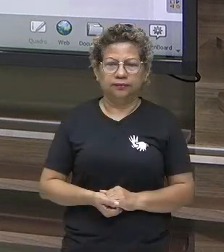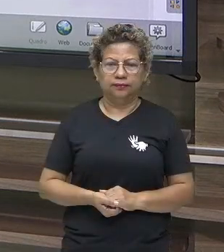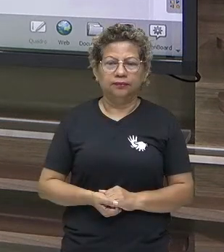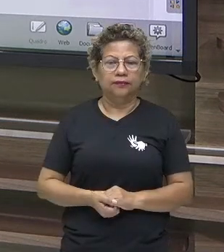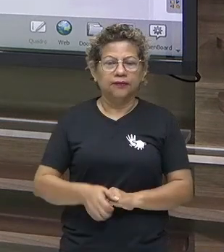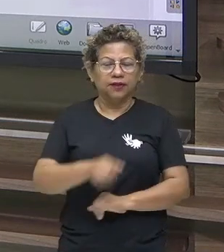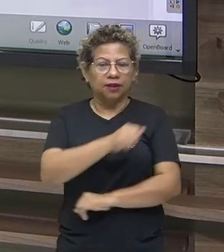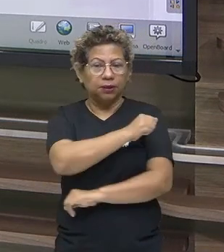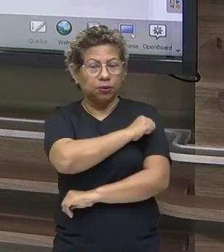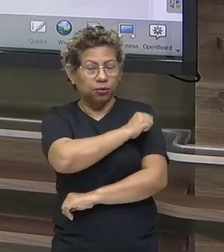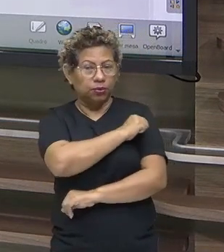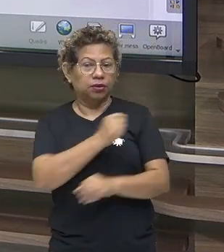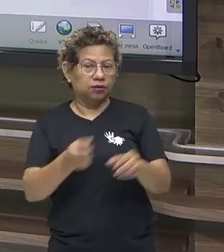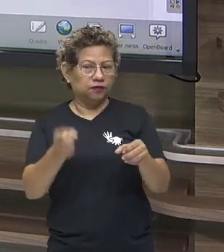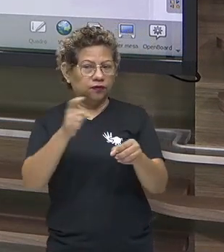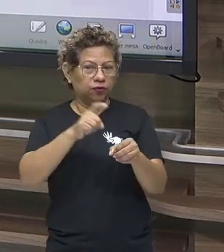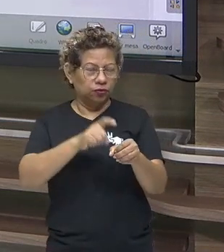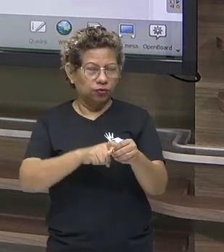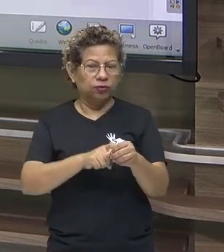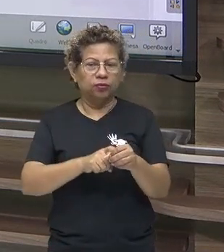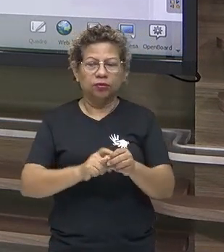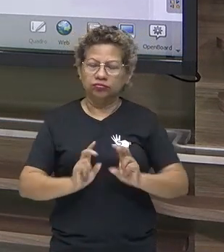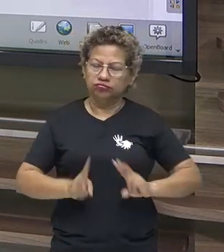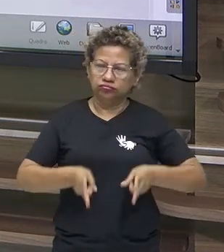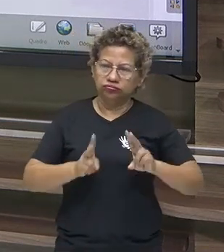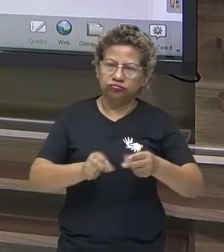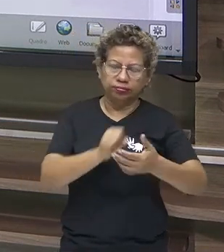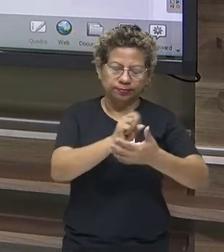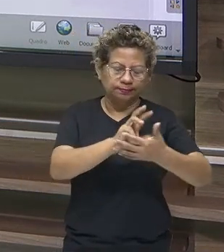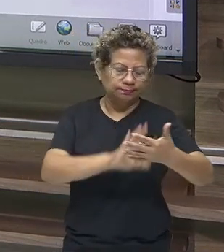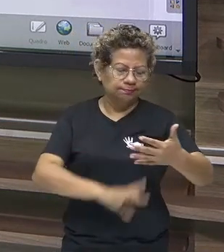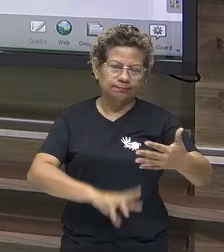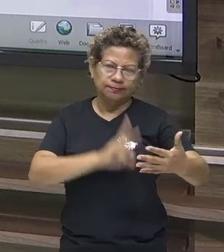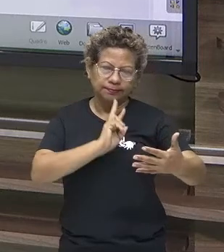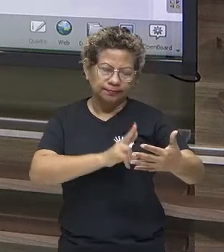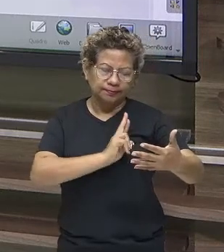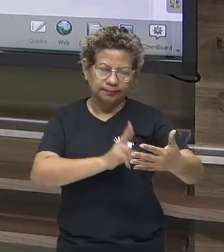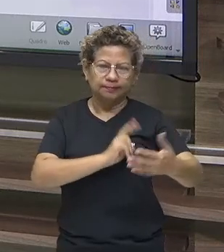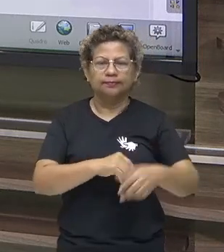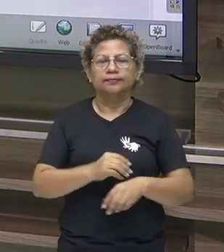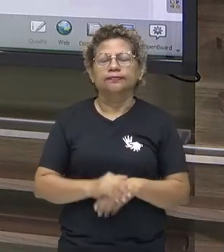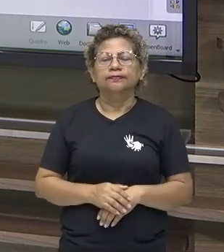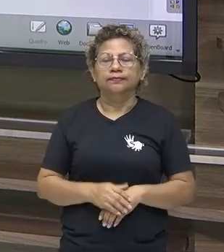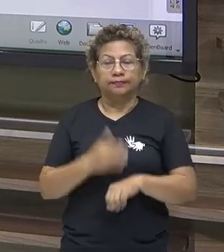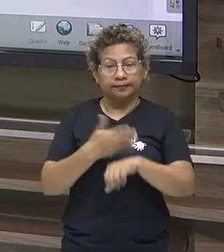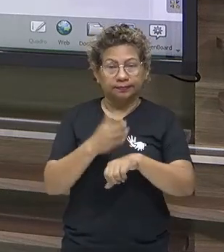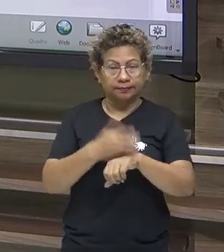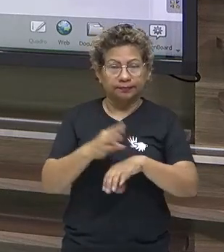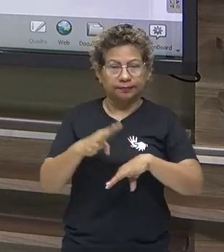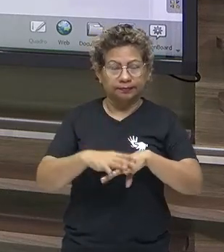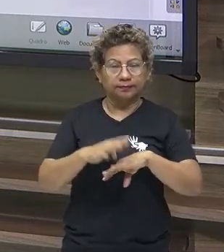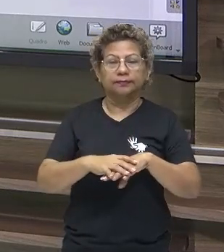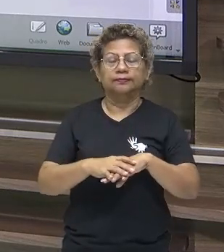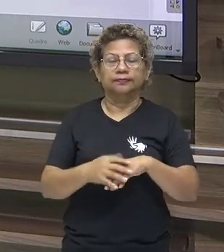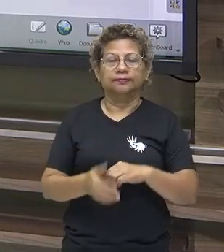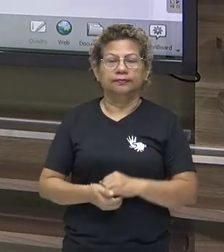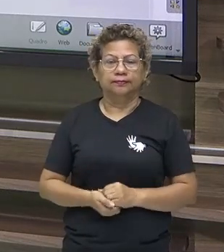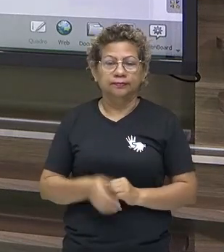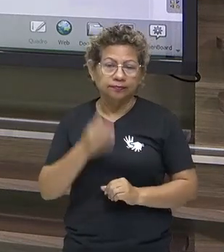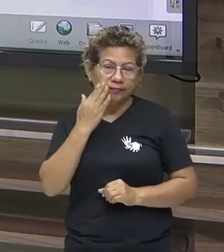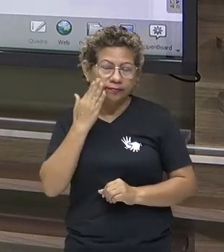queridos alunos, estamos de volta aqui para mais uma interatividade do nosso Praticando de hoje. Vamos ver aqui o que diz aí a